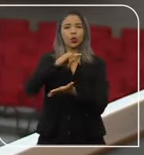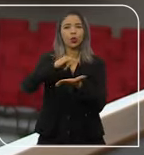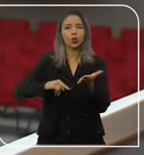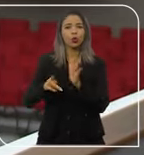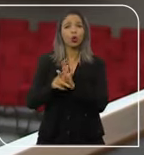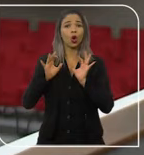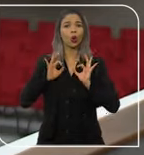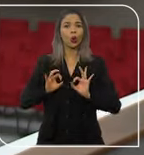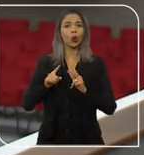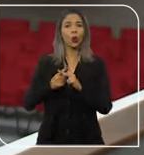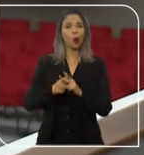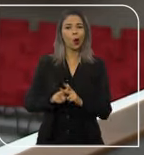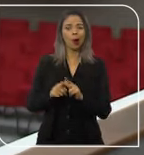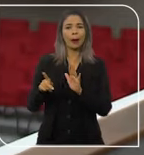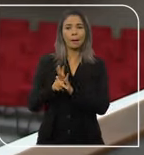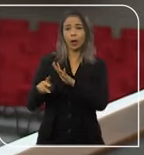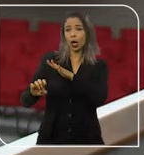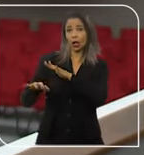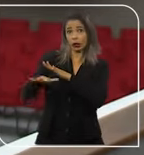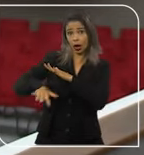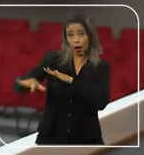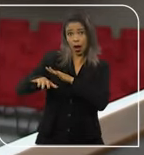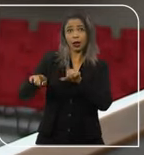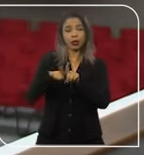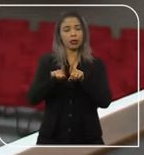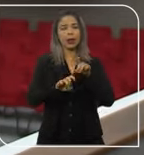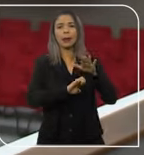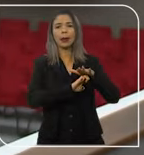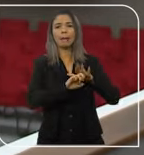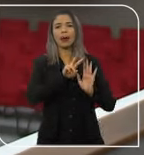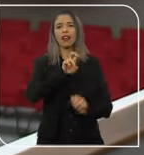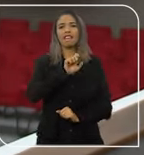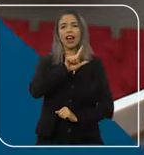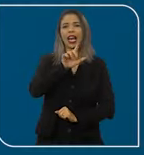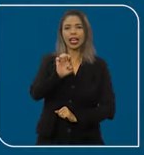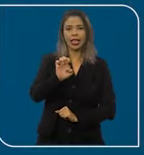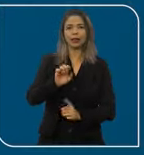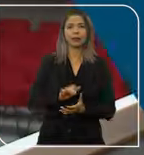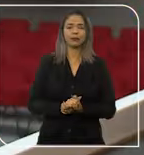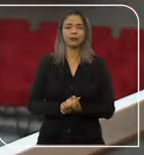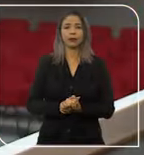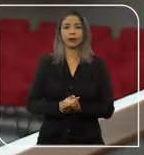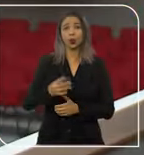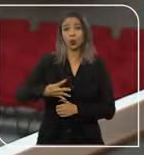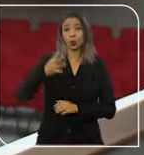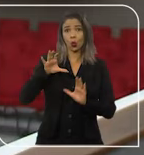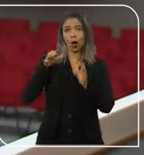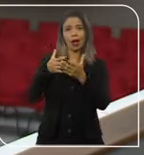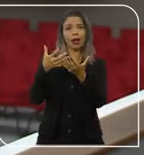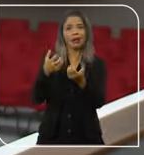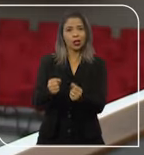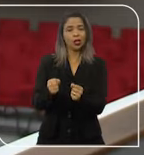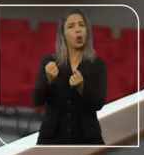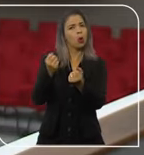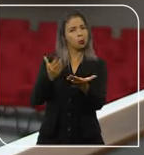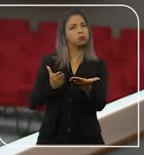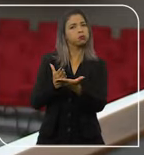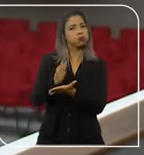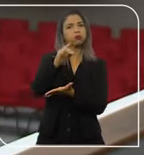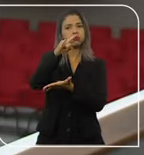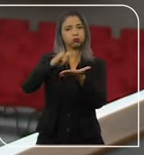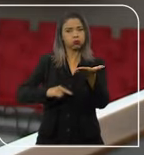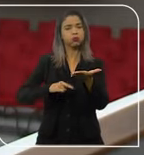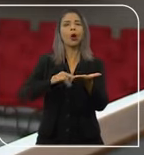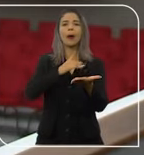de ajustamento de conduta firmado pela instituição com a Vale. Já a quarta turma reconheceu a validade